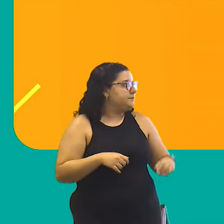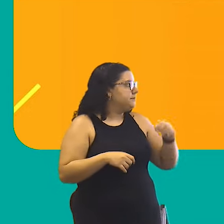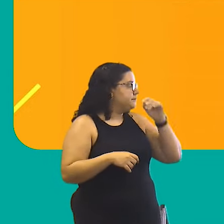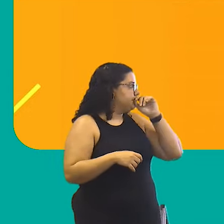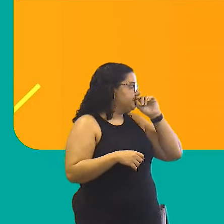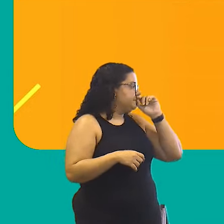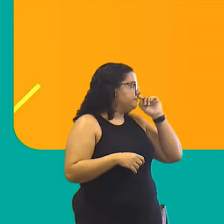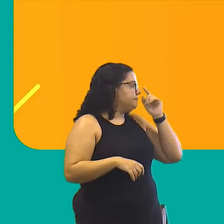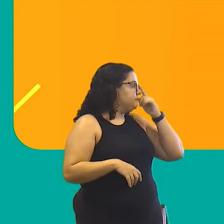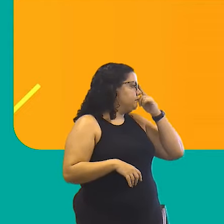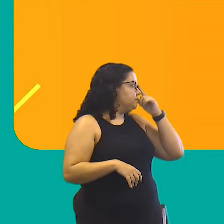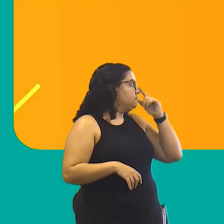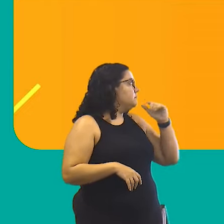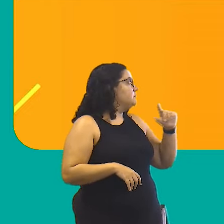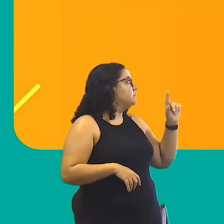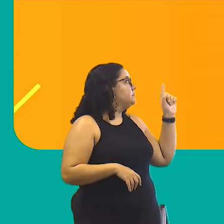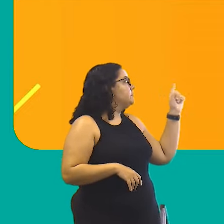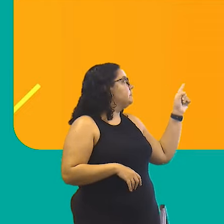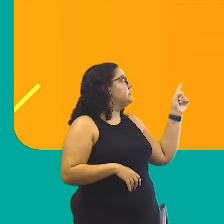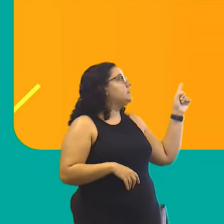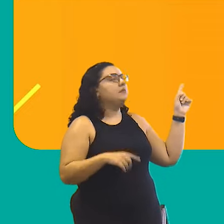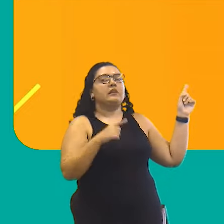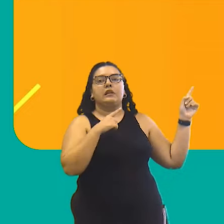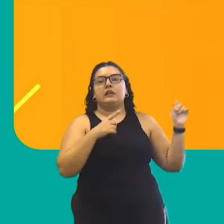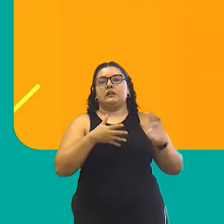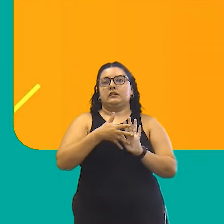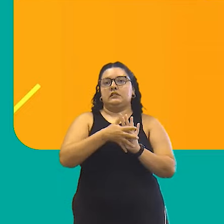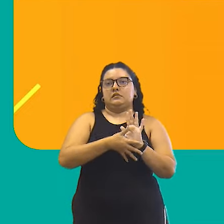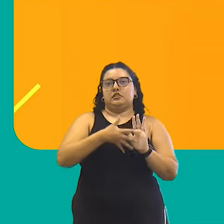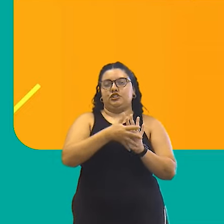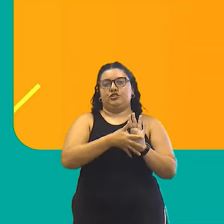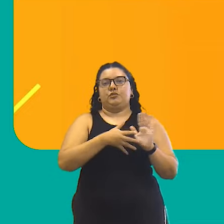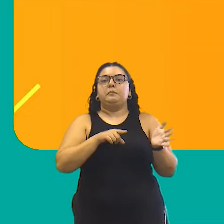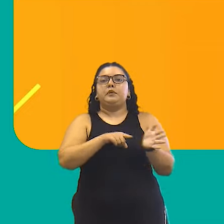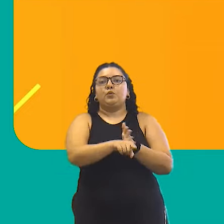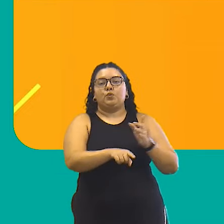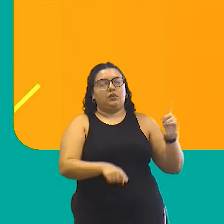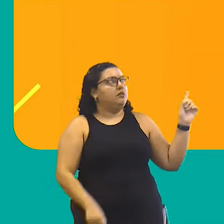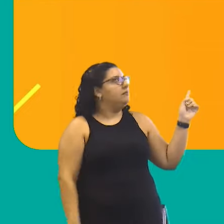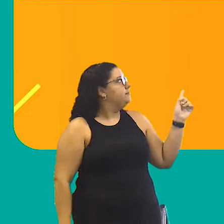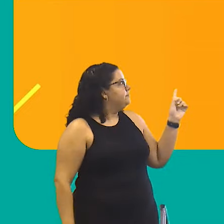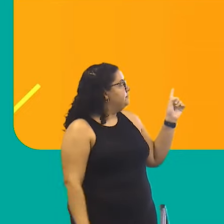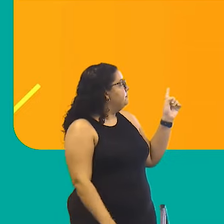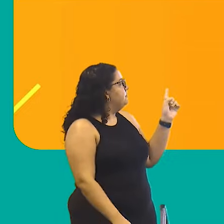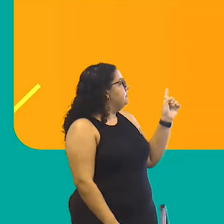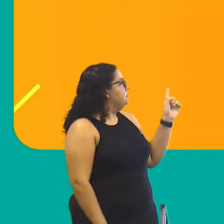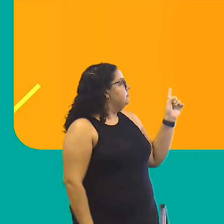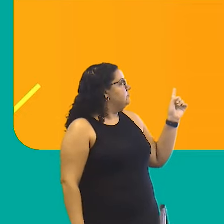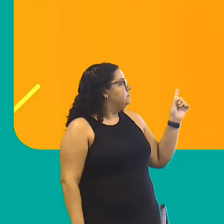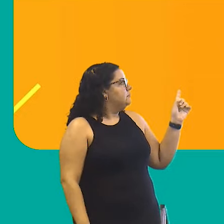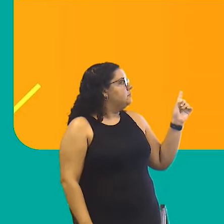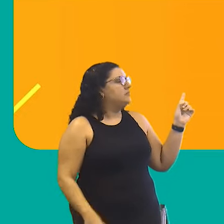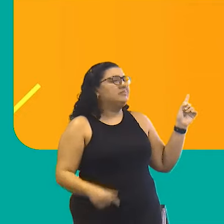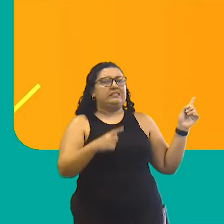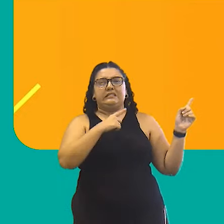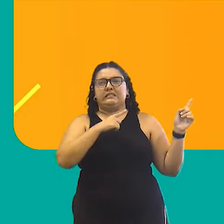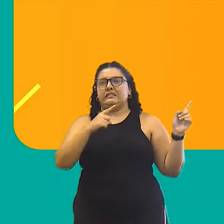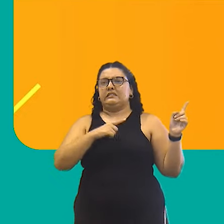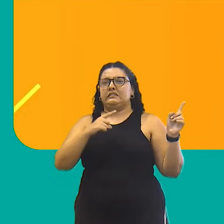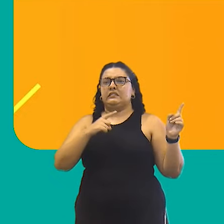Outra coisa, estamos com uma questão aqui diante de nós. A gente olha, fala, tem um monte